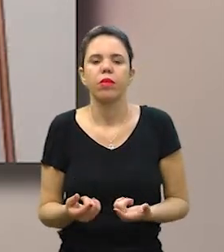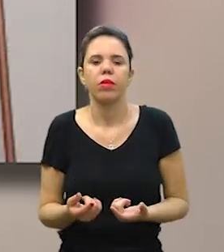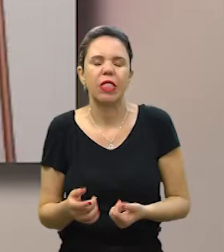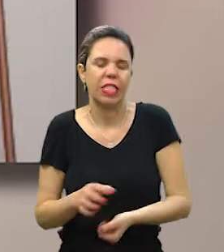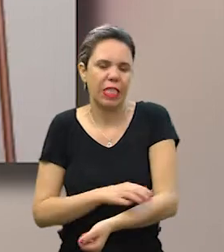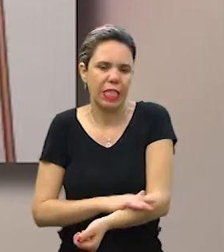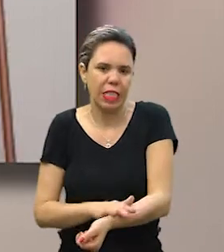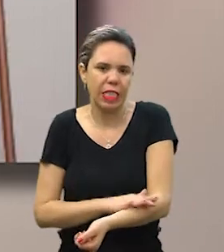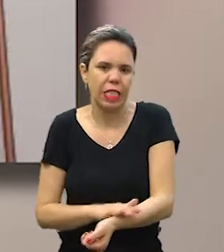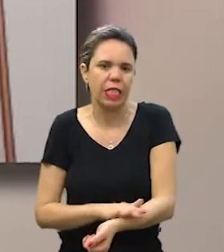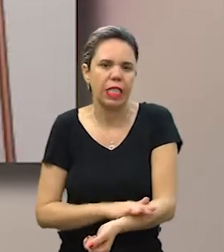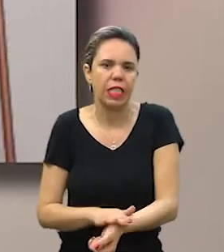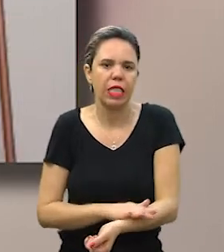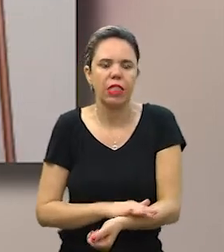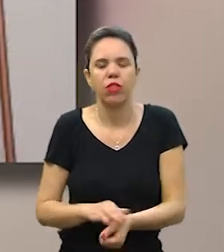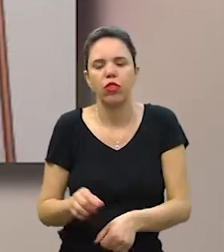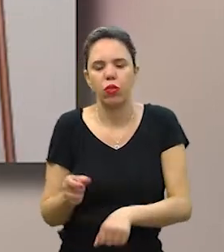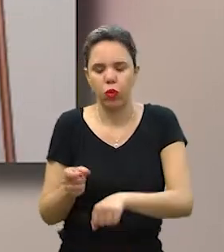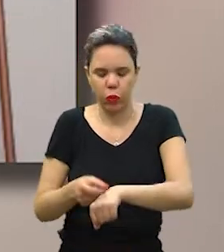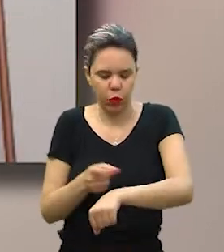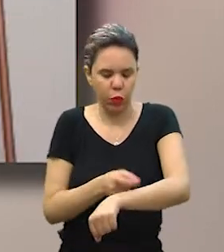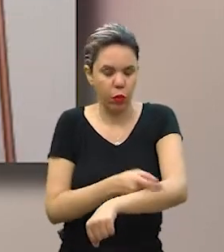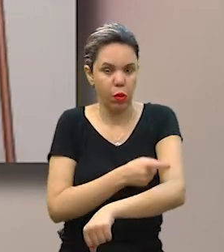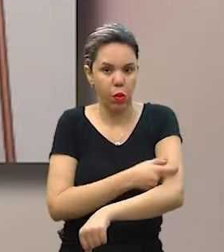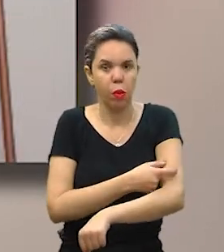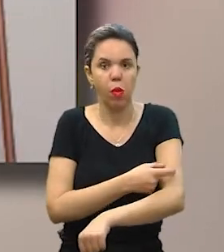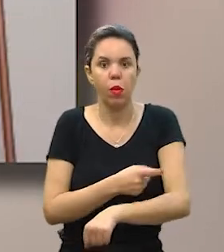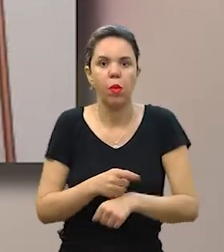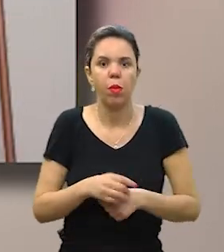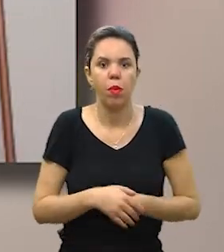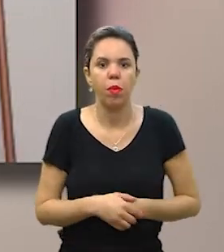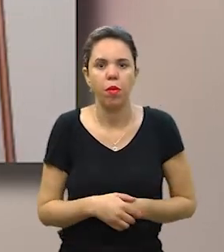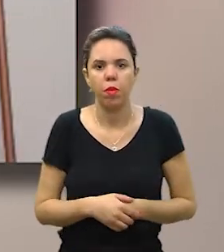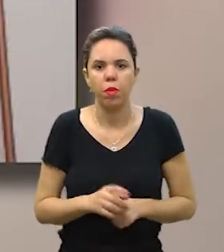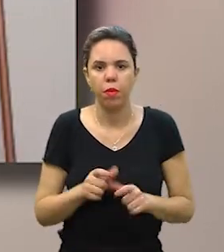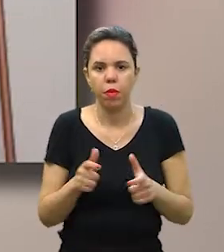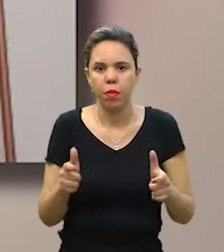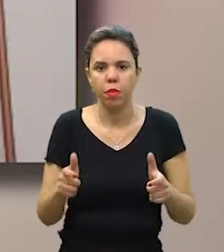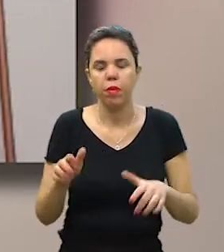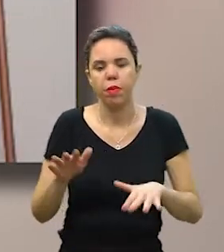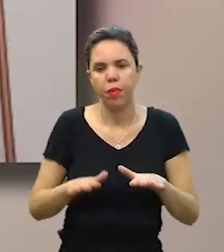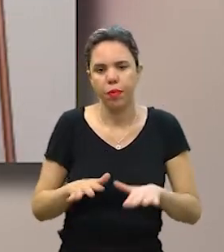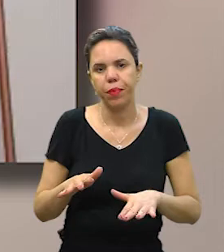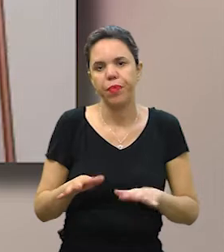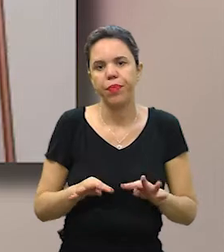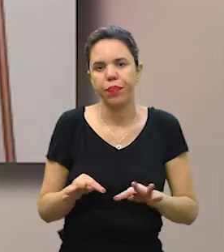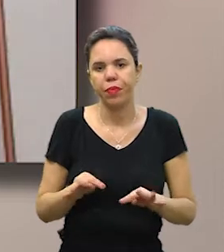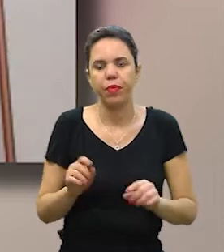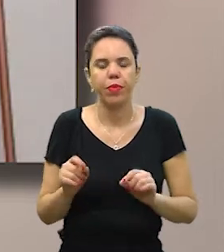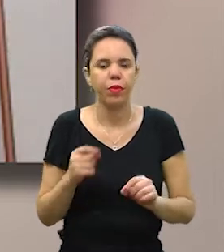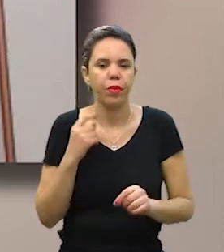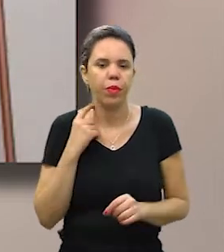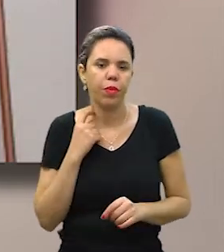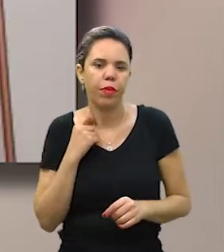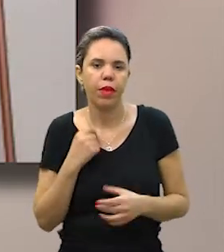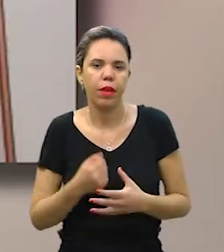como irritação, né, manchas, e a maioria, às vezes, é tratado